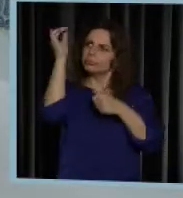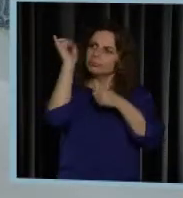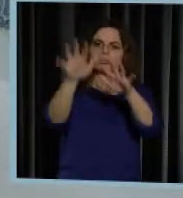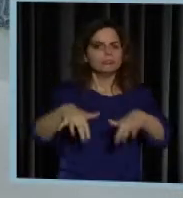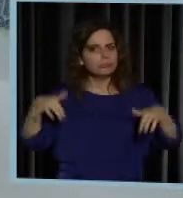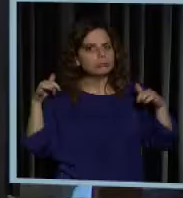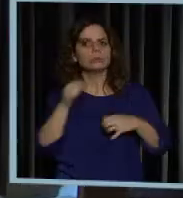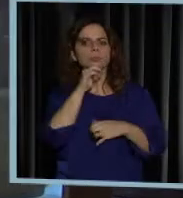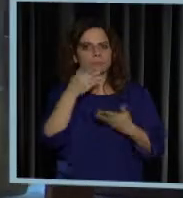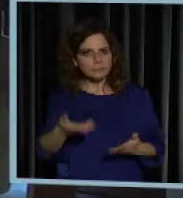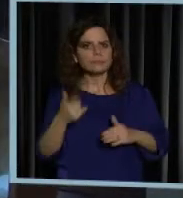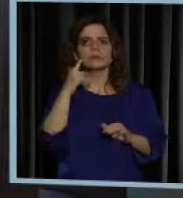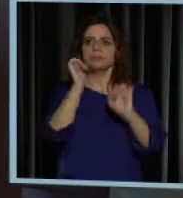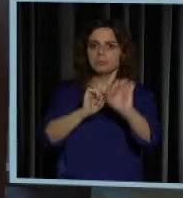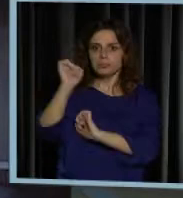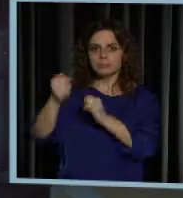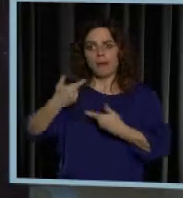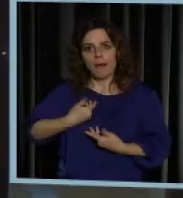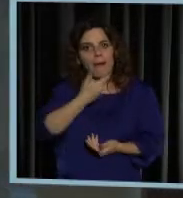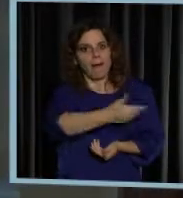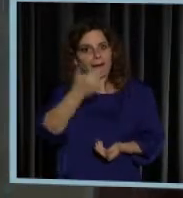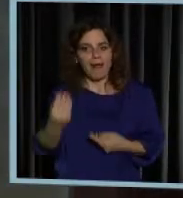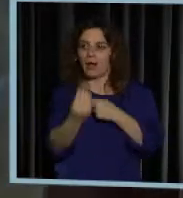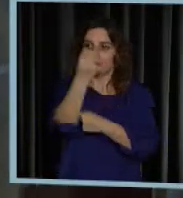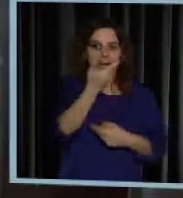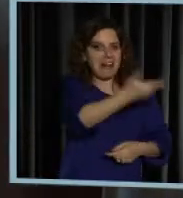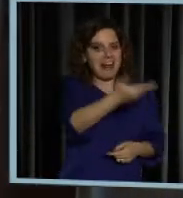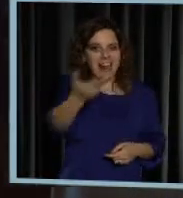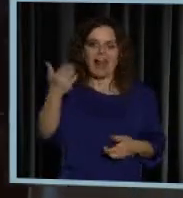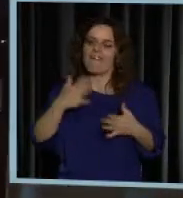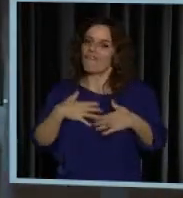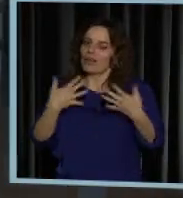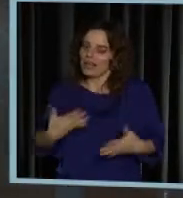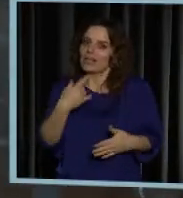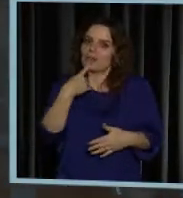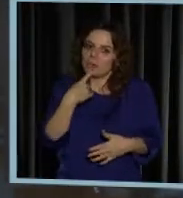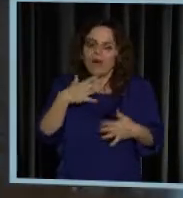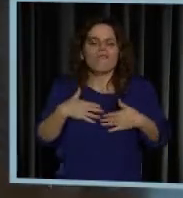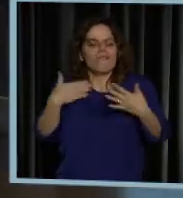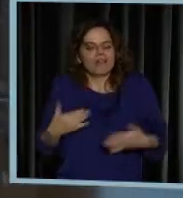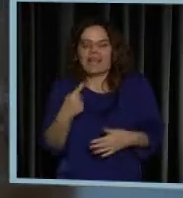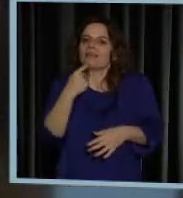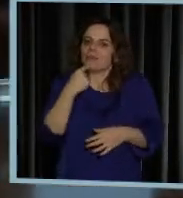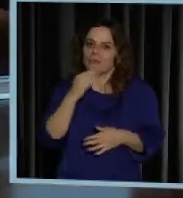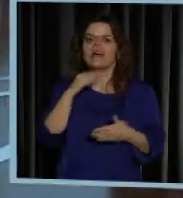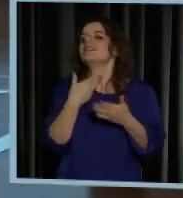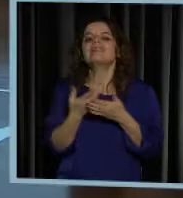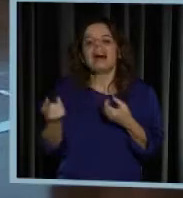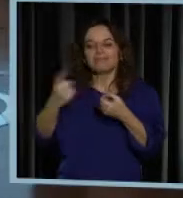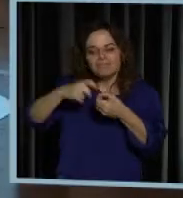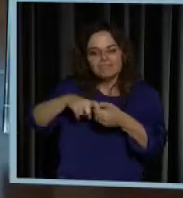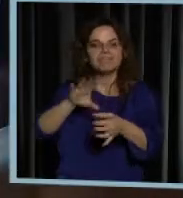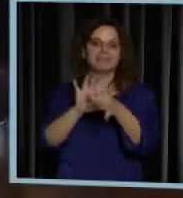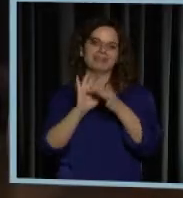seminários. Temos o conhecimento também connosco, temos os objetos e temos muita vontade. Temos, sobretudo, muita vontade de estabelecer